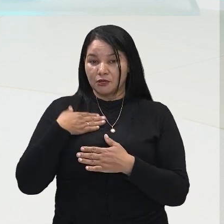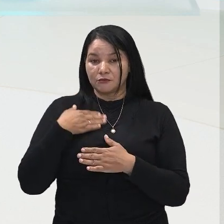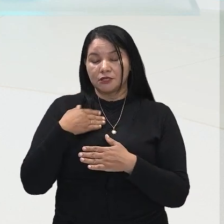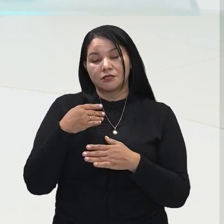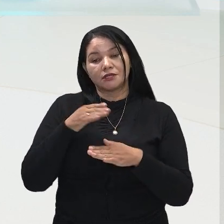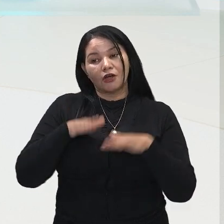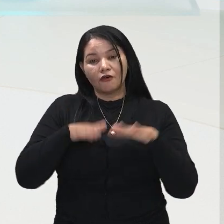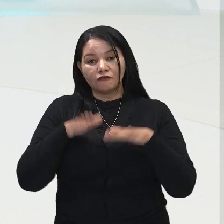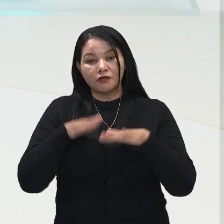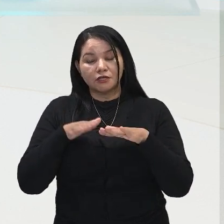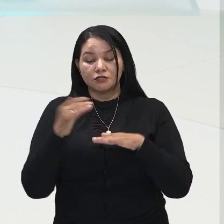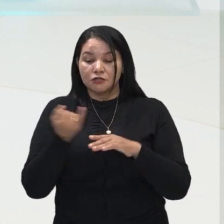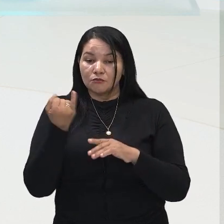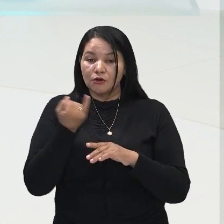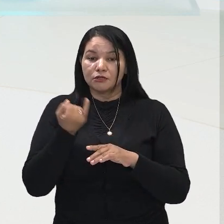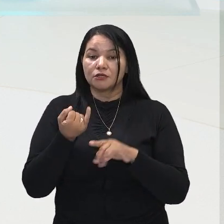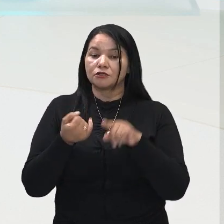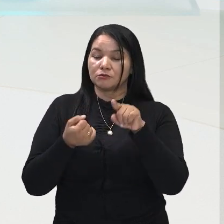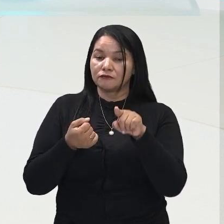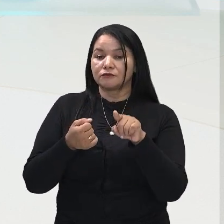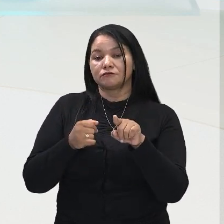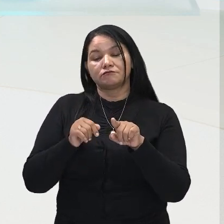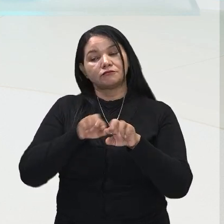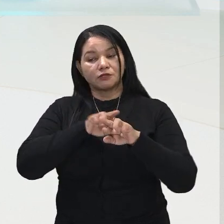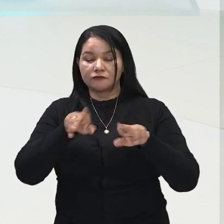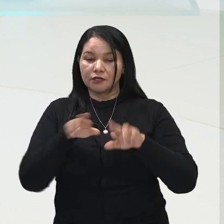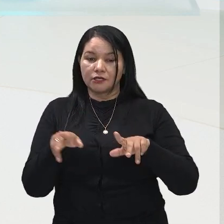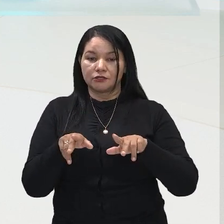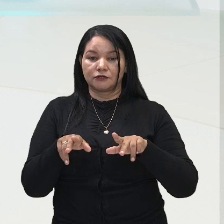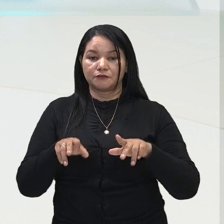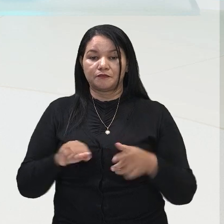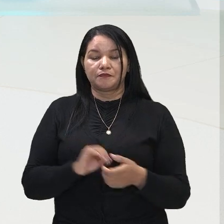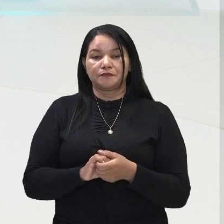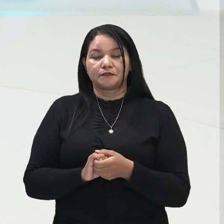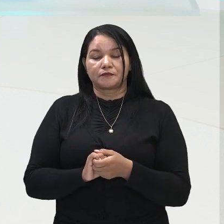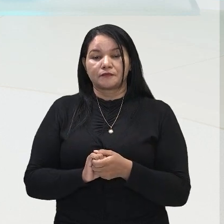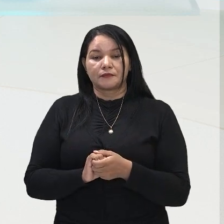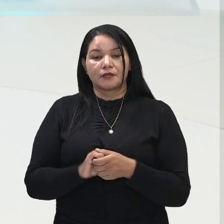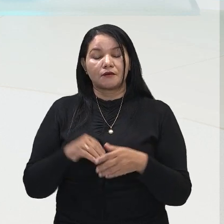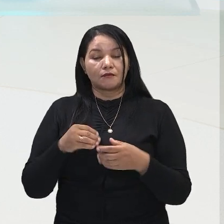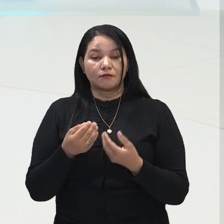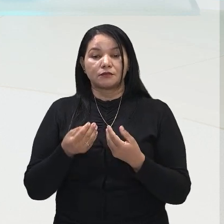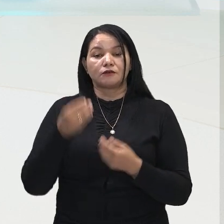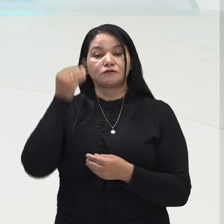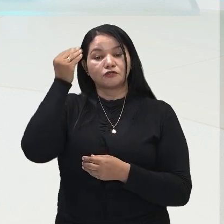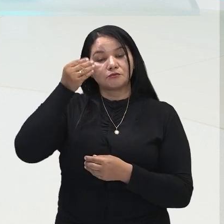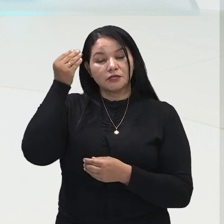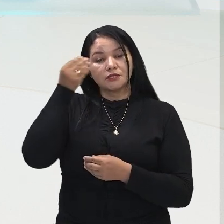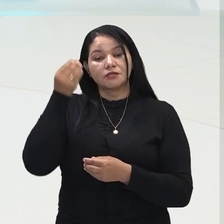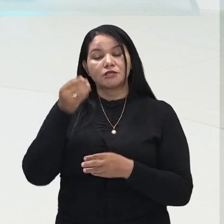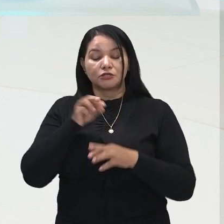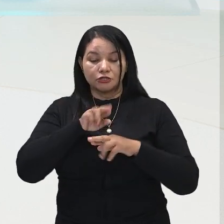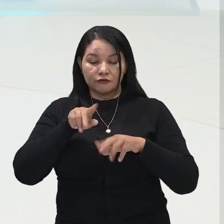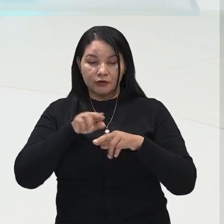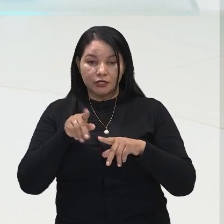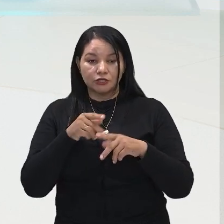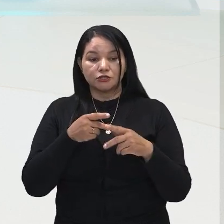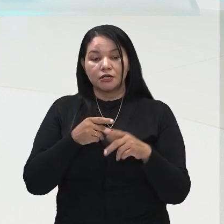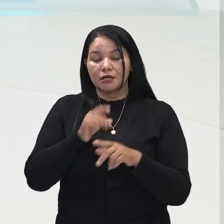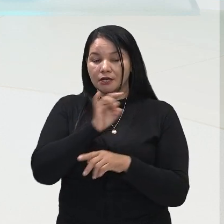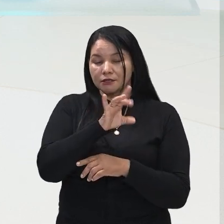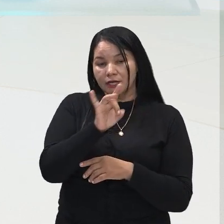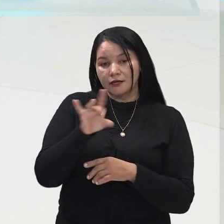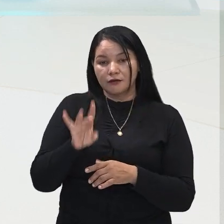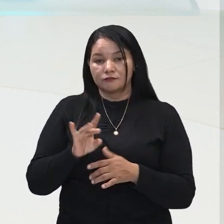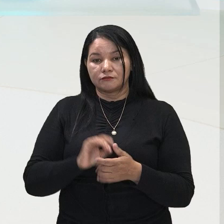tão relevante e importante para você. Isso mostra que são experiências diferentes. Dessa forma, a gente